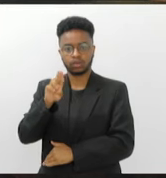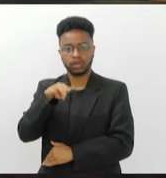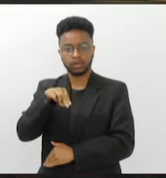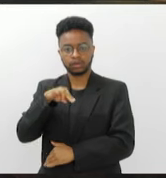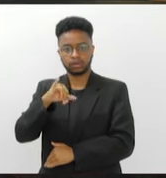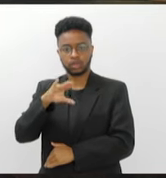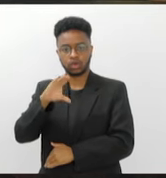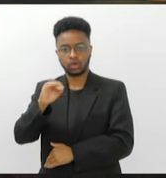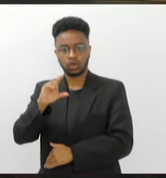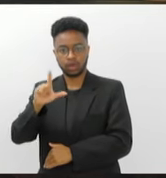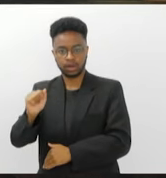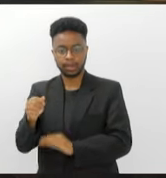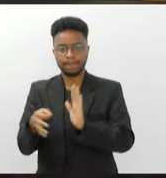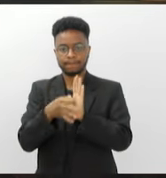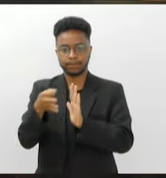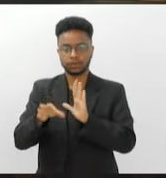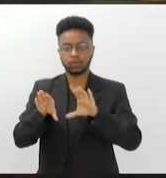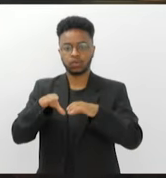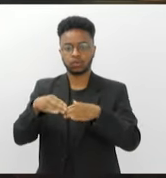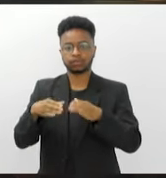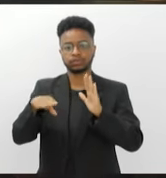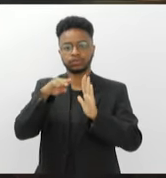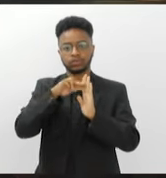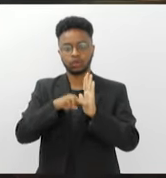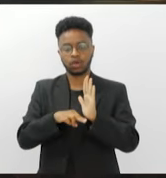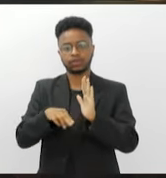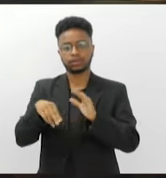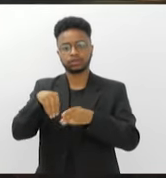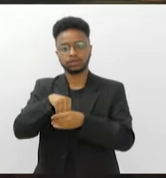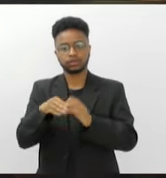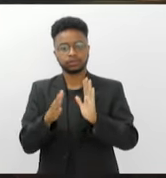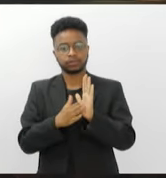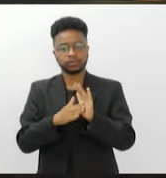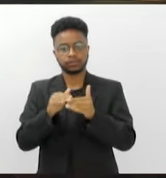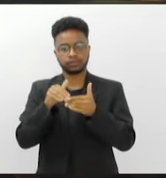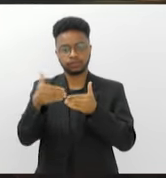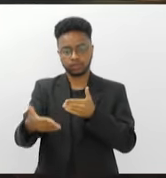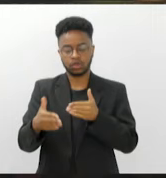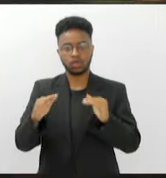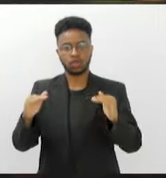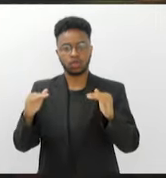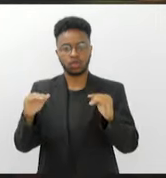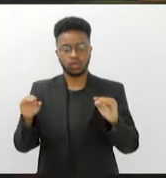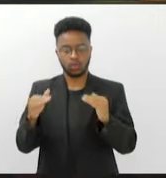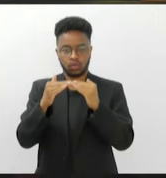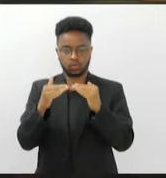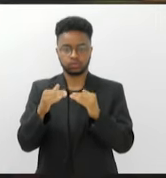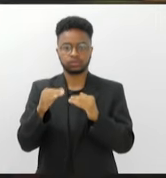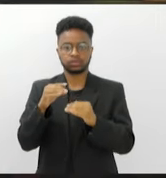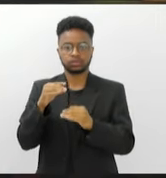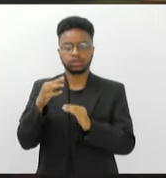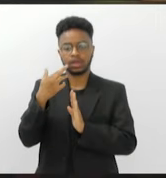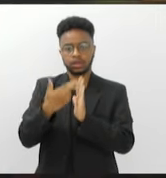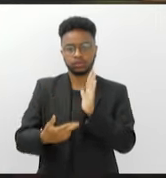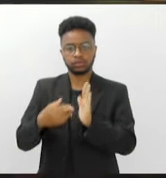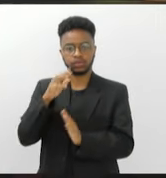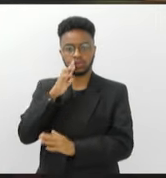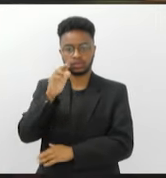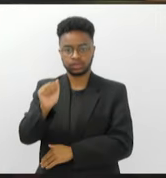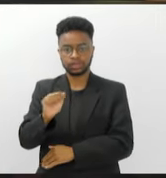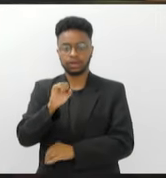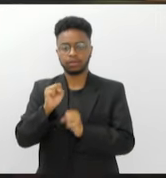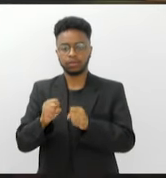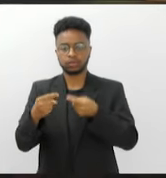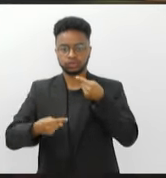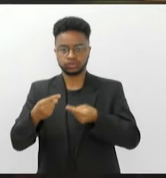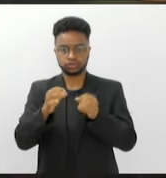da Comissão de Normas Internas e Proposições Externas favorável. Relatoria do deputado Rodrigo Amorim. Em discussão, não havendo quem